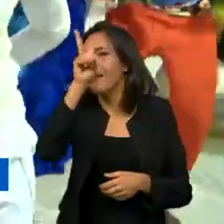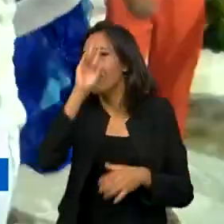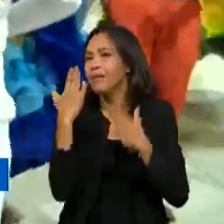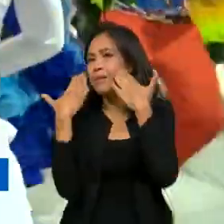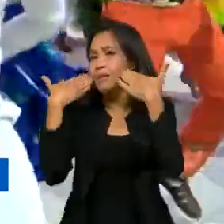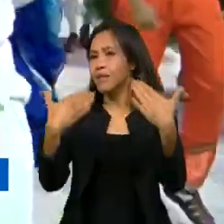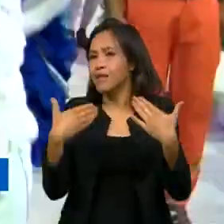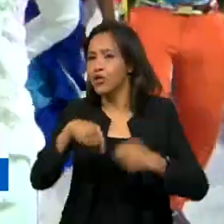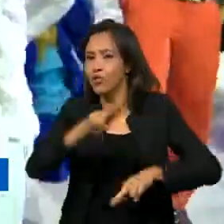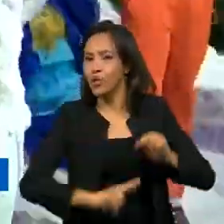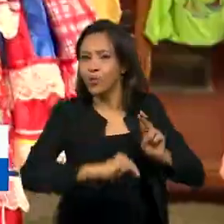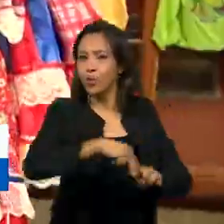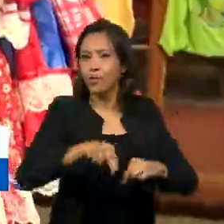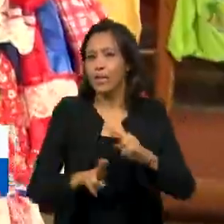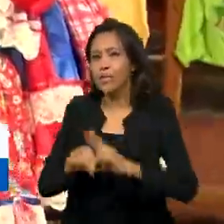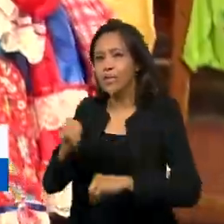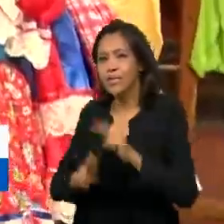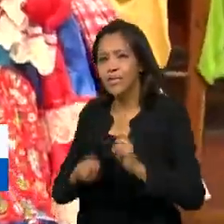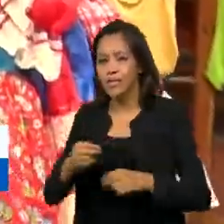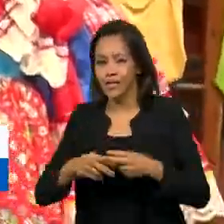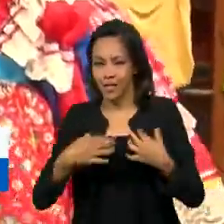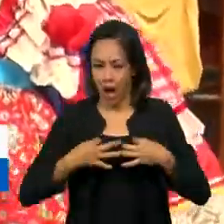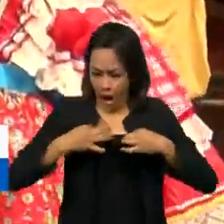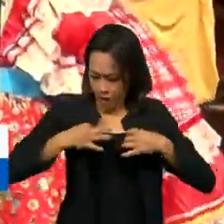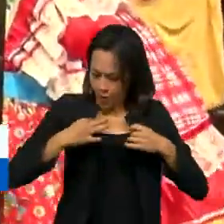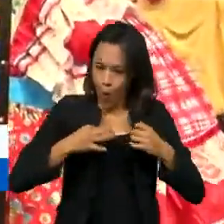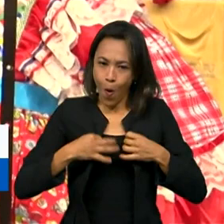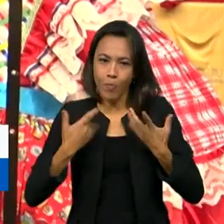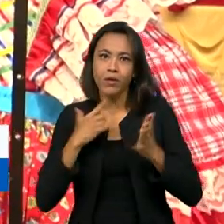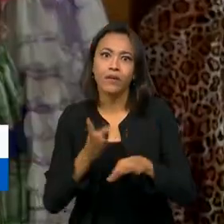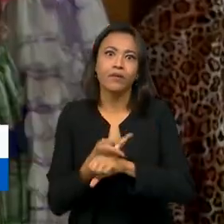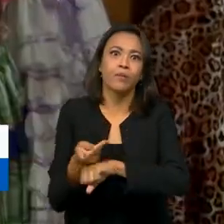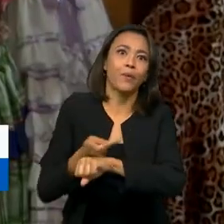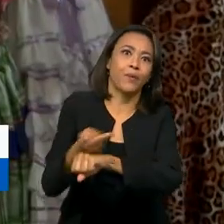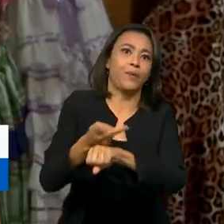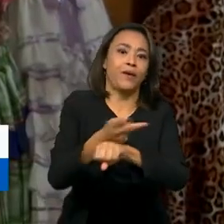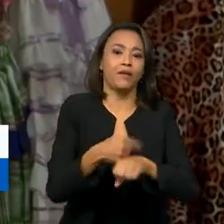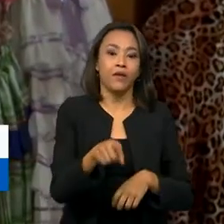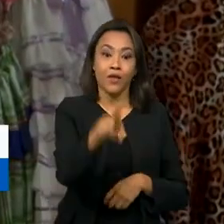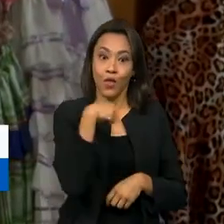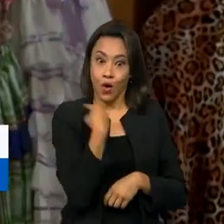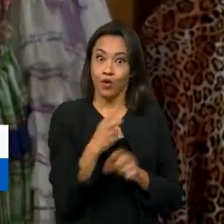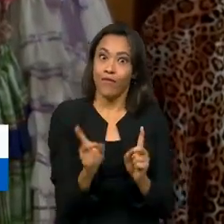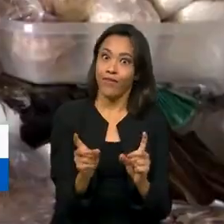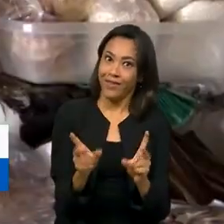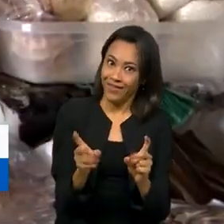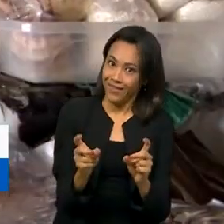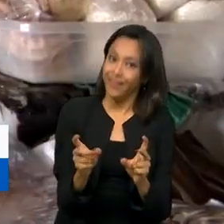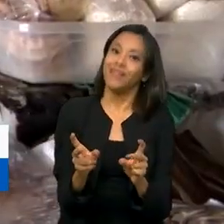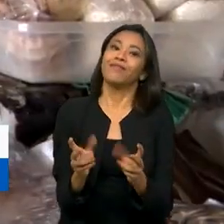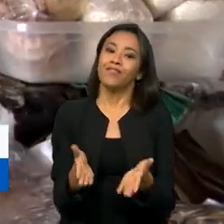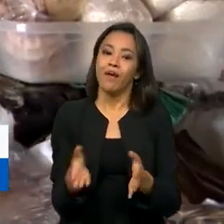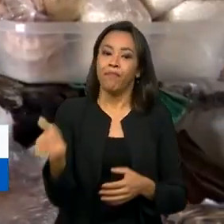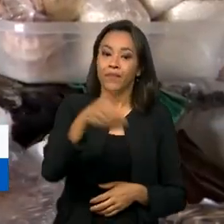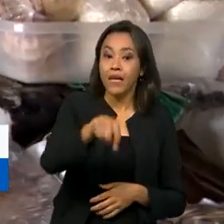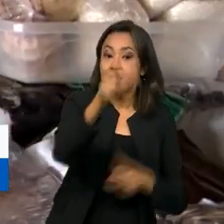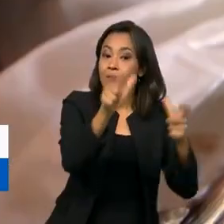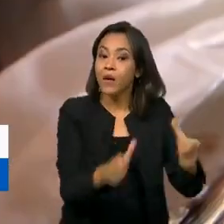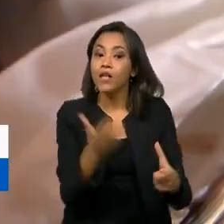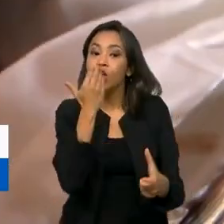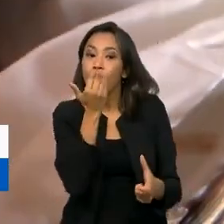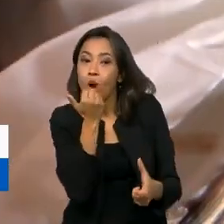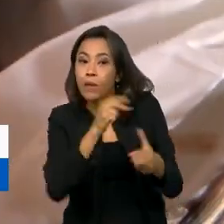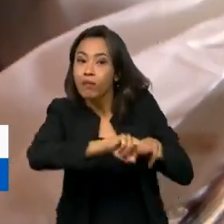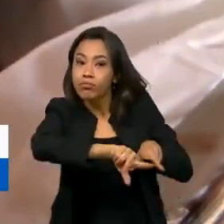apresentações das quadrilhas juninas? Os acessórios já estão sendo procurados. Estamos vendendo, estamos faturando direitinho. Na barraca de comidas